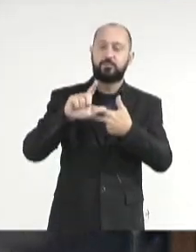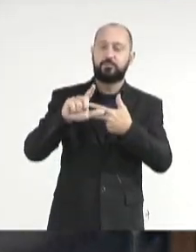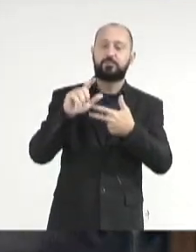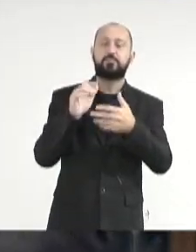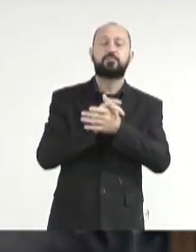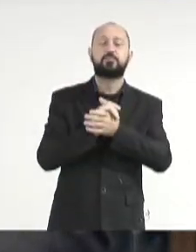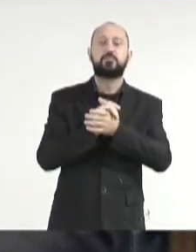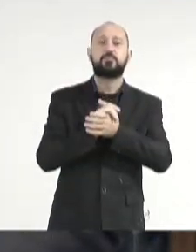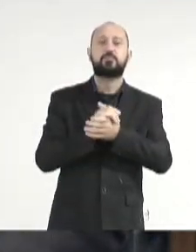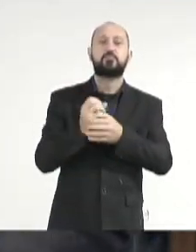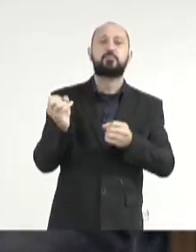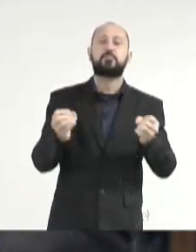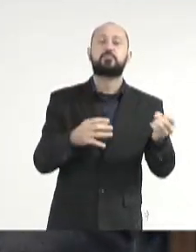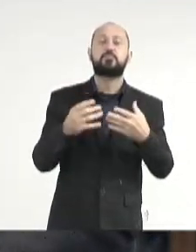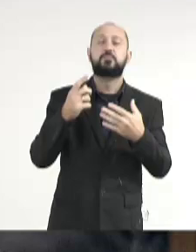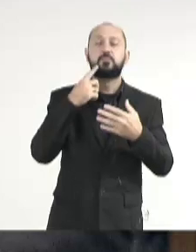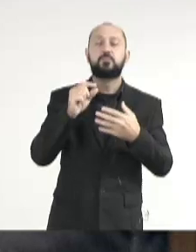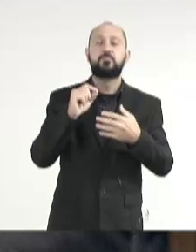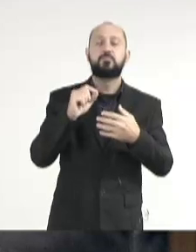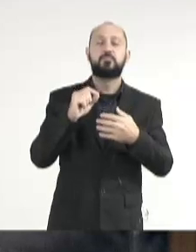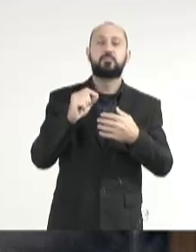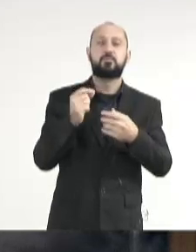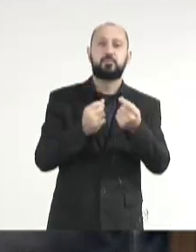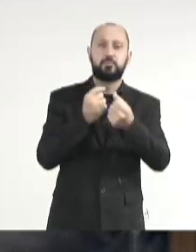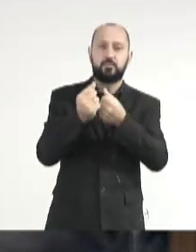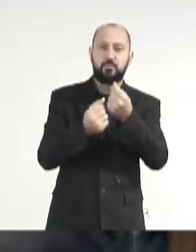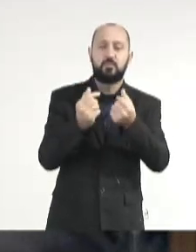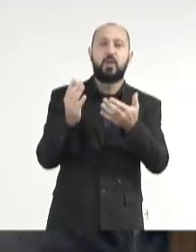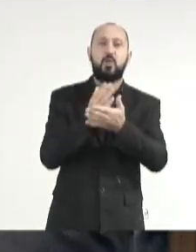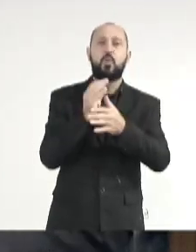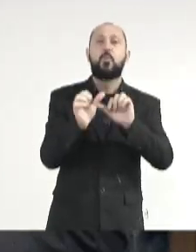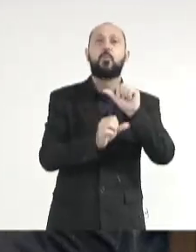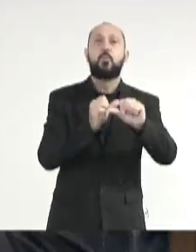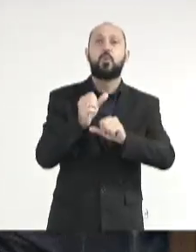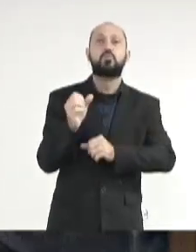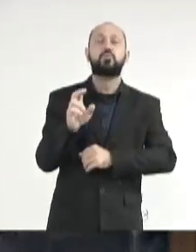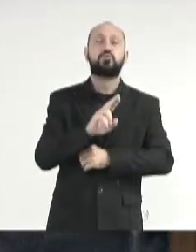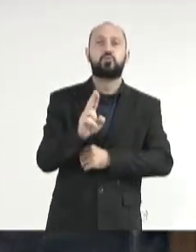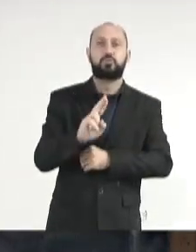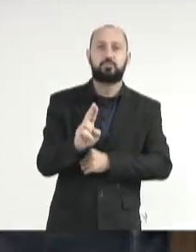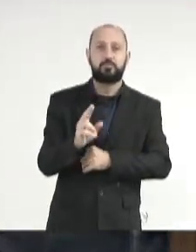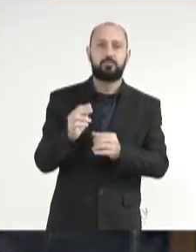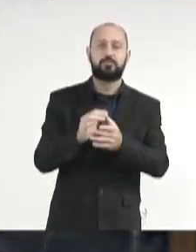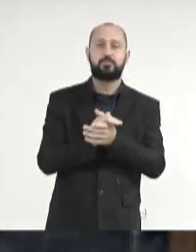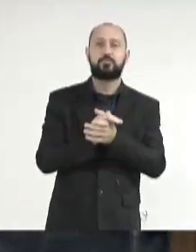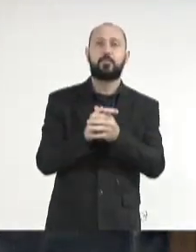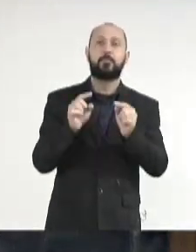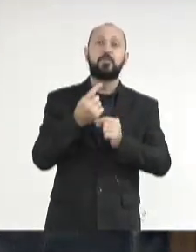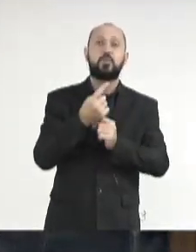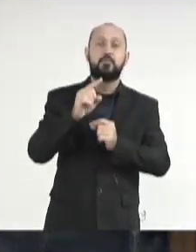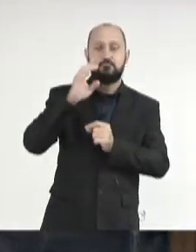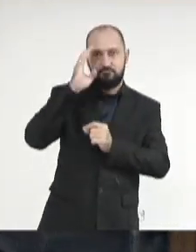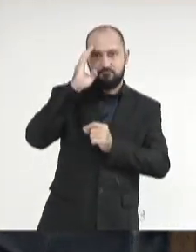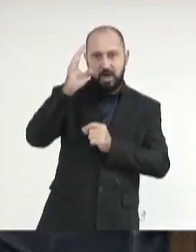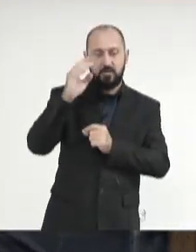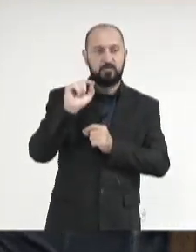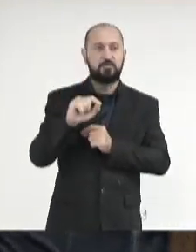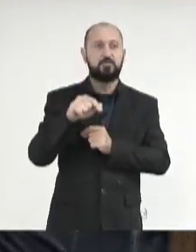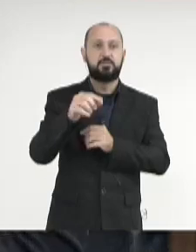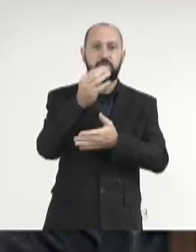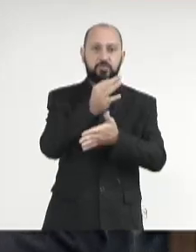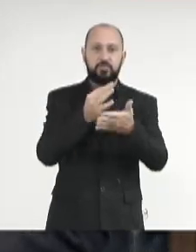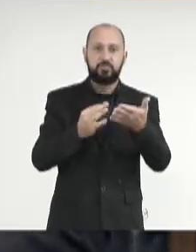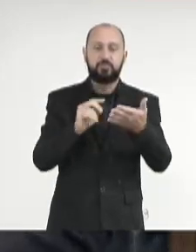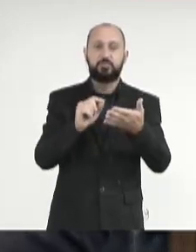de Contas, então atualiza o quadro do Tribunal de Contas, algumas mudanças de nomenclatura, Gustavo, mas uma das principais alterações nesse